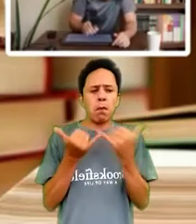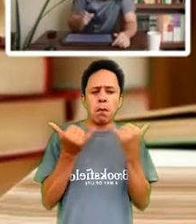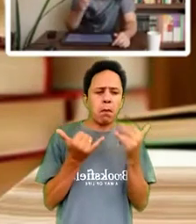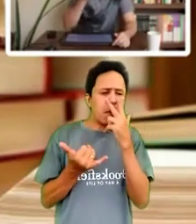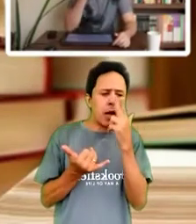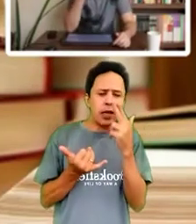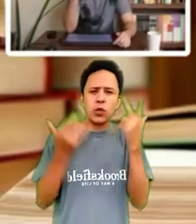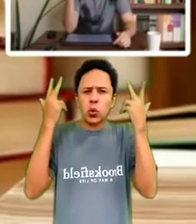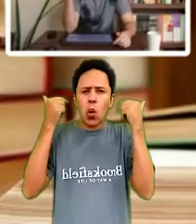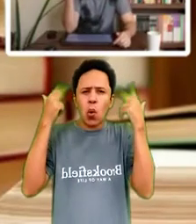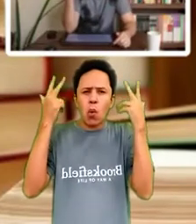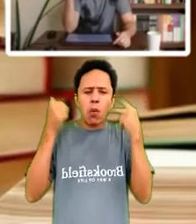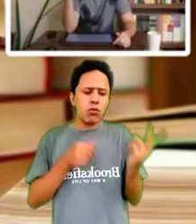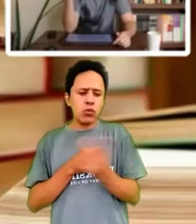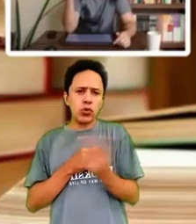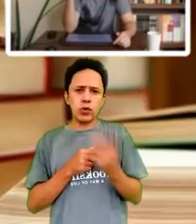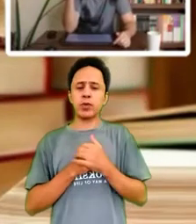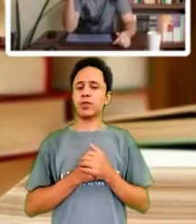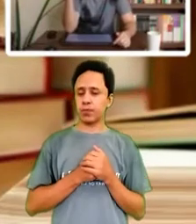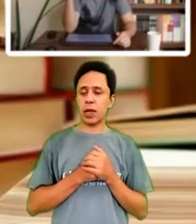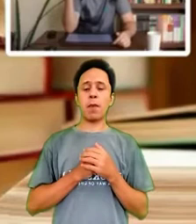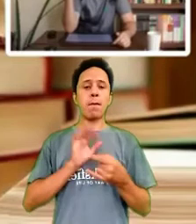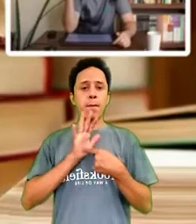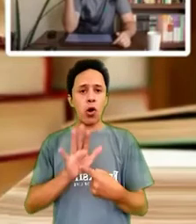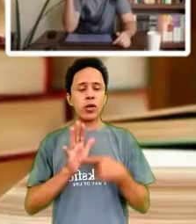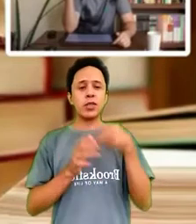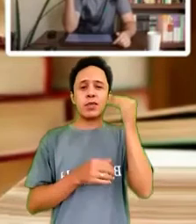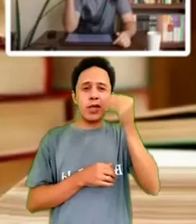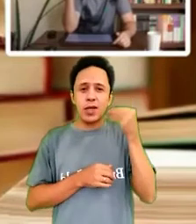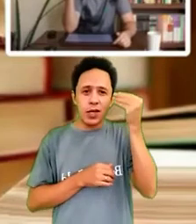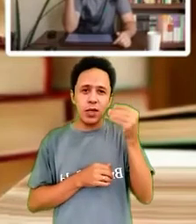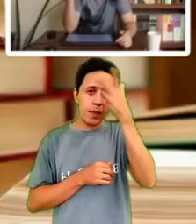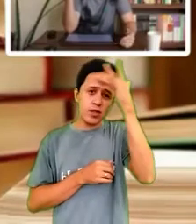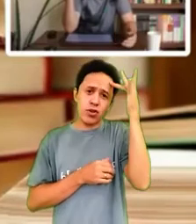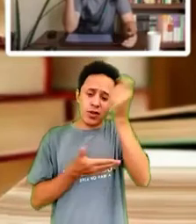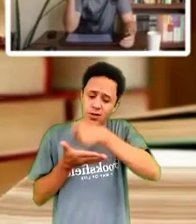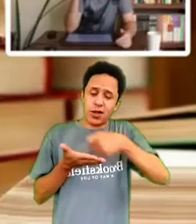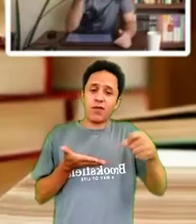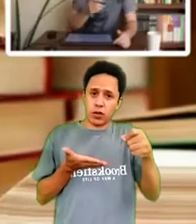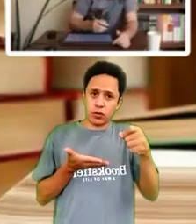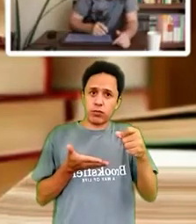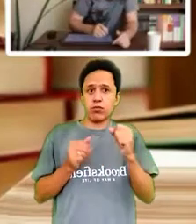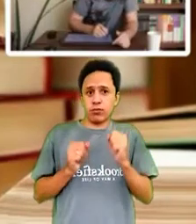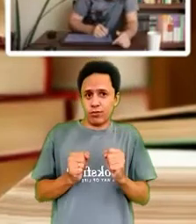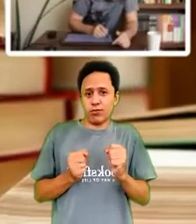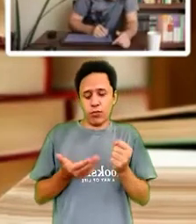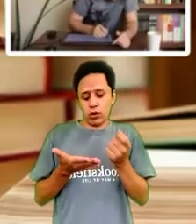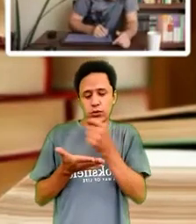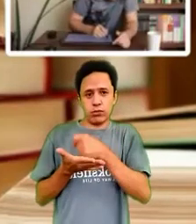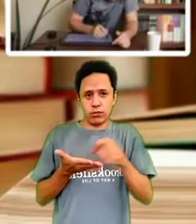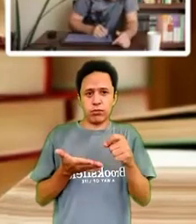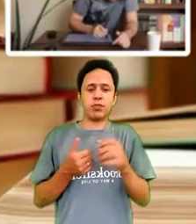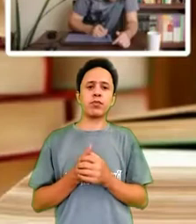comuns. Então, ambos narram experiências daqueles que estão escrevendo. Já podemos começar por